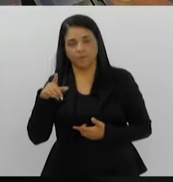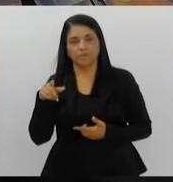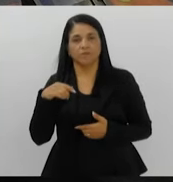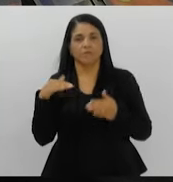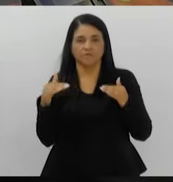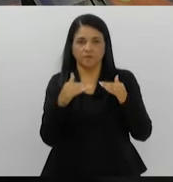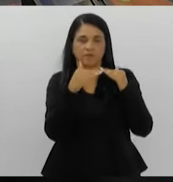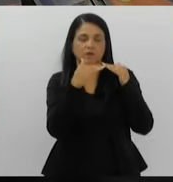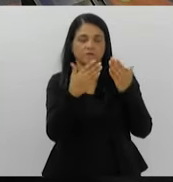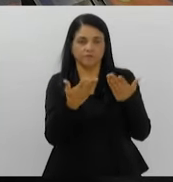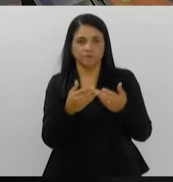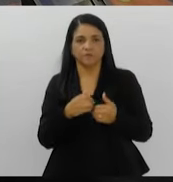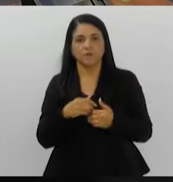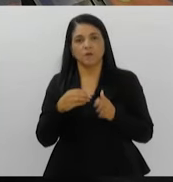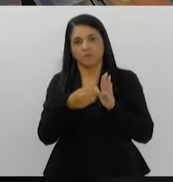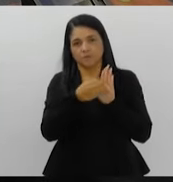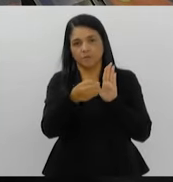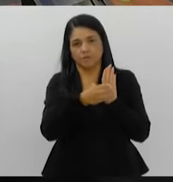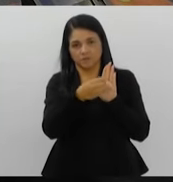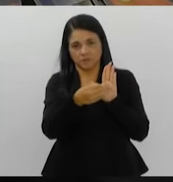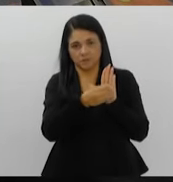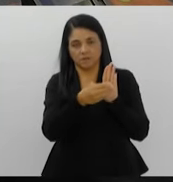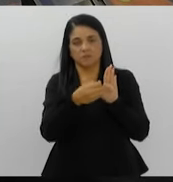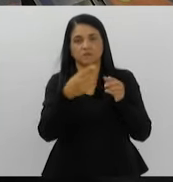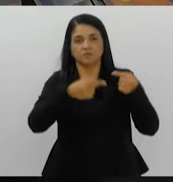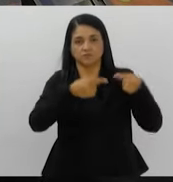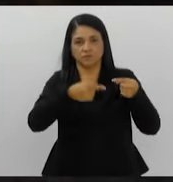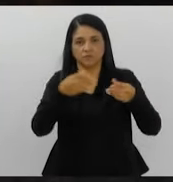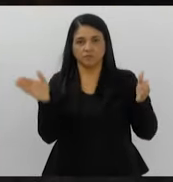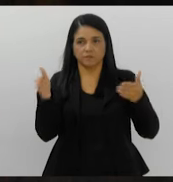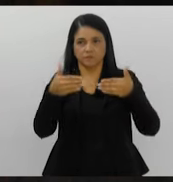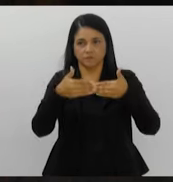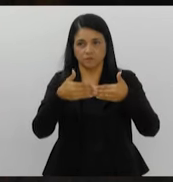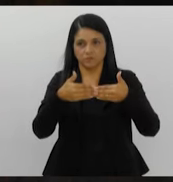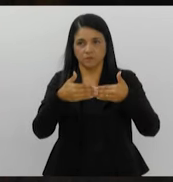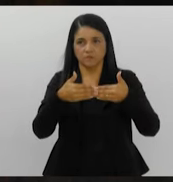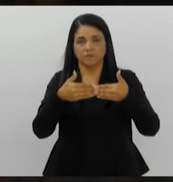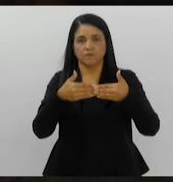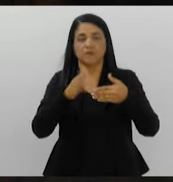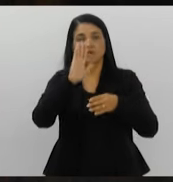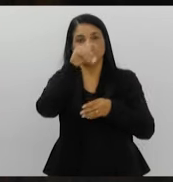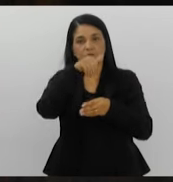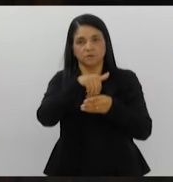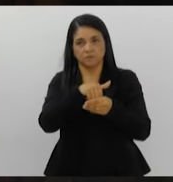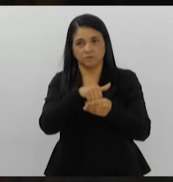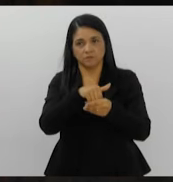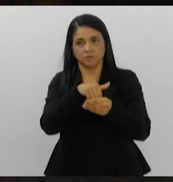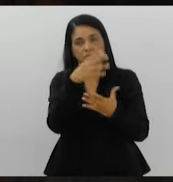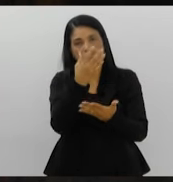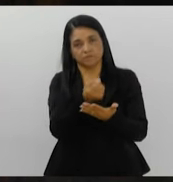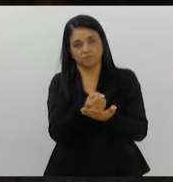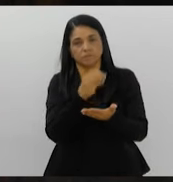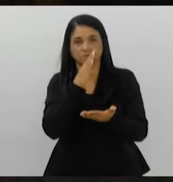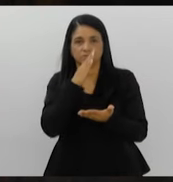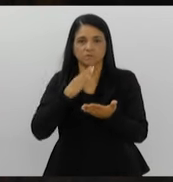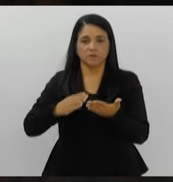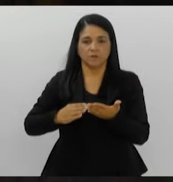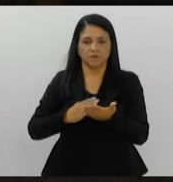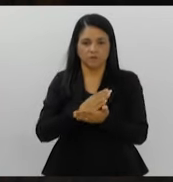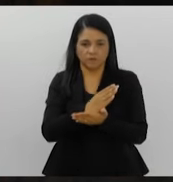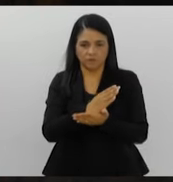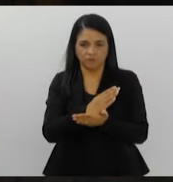Favorável, presidente. Com os pareceres emitidos, em discussão. Não havendo quem queira discutir, é encerrada a discussão em votação. Senhores que aprovam, permaneçam como